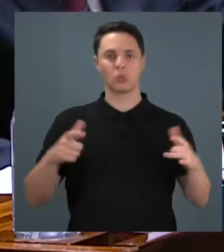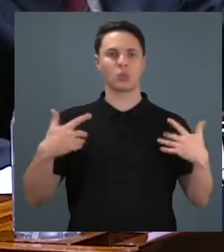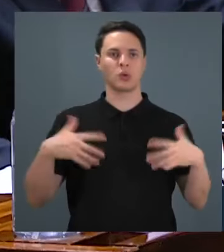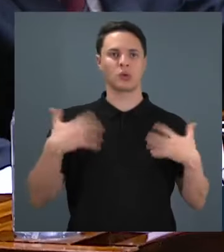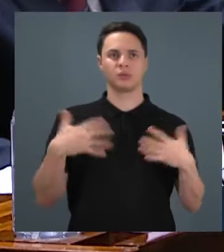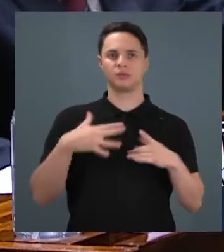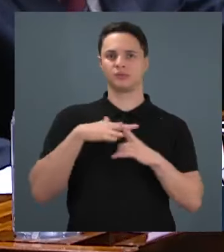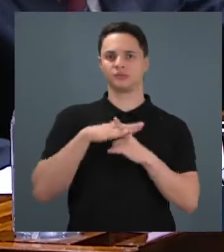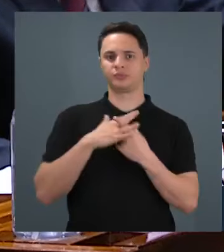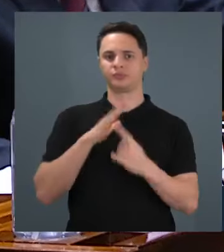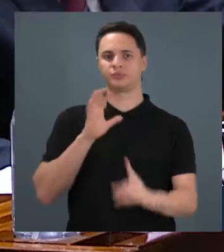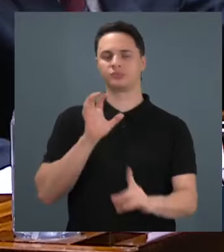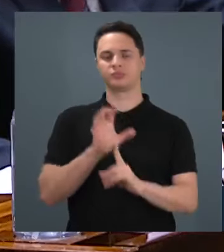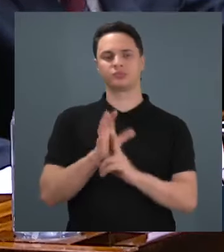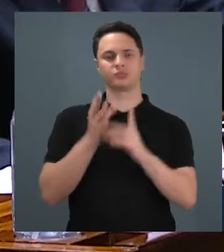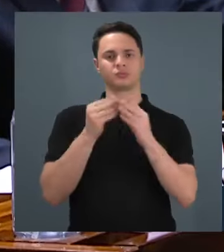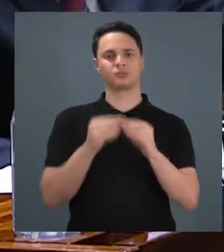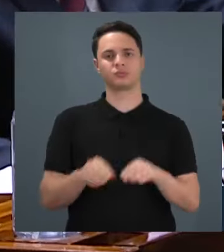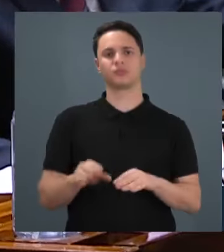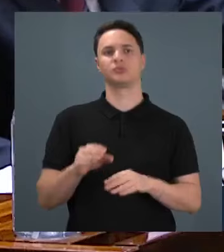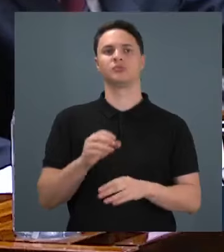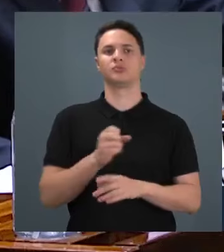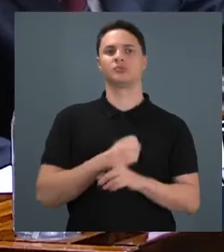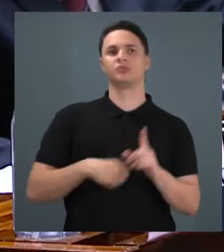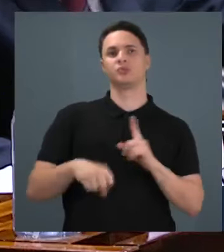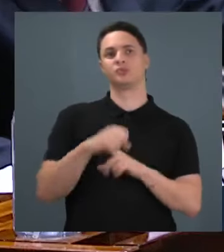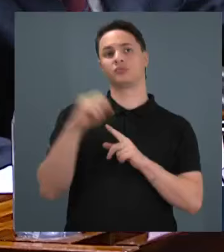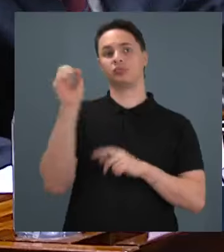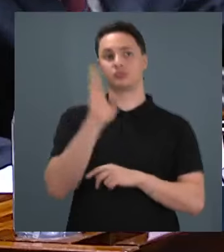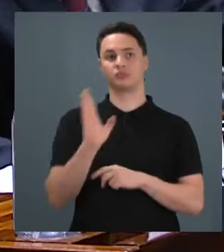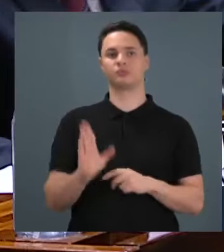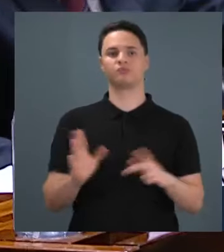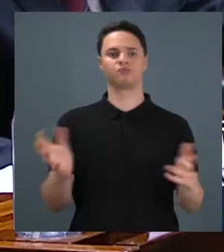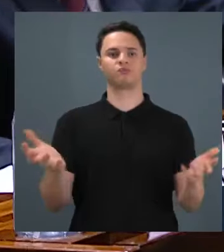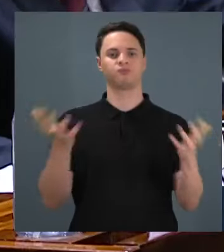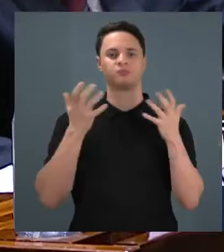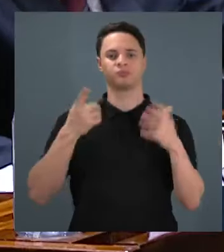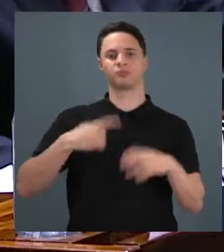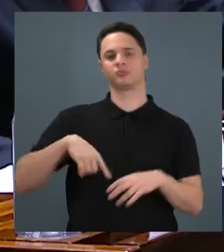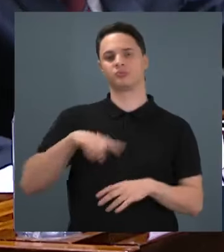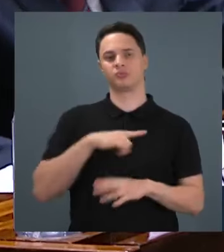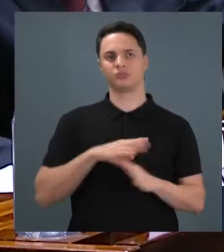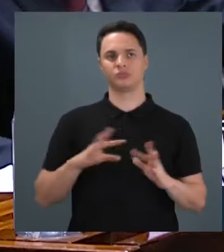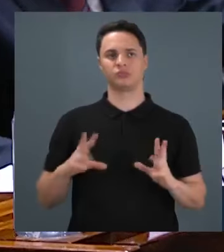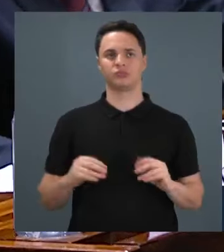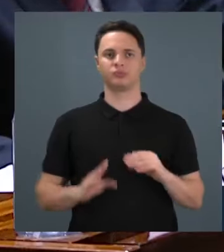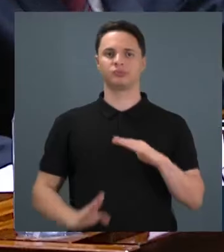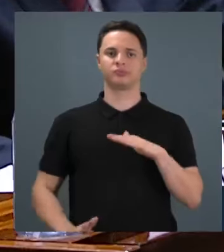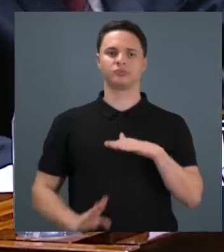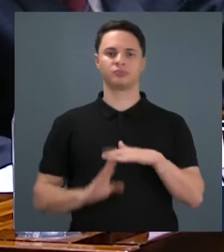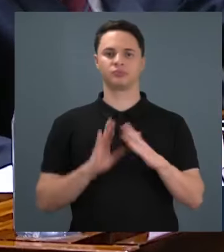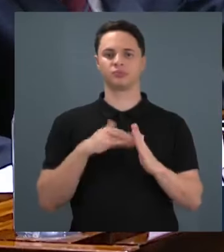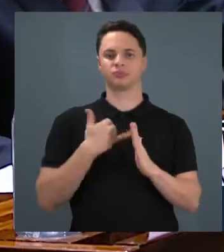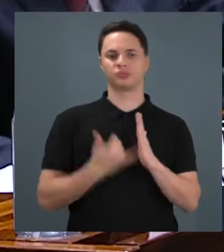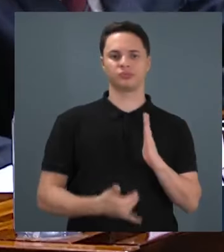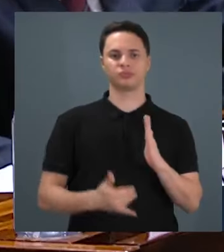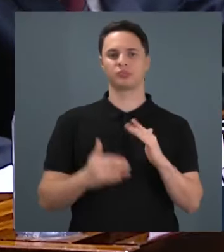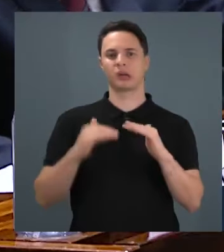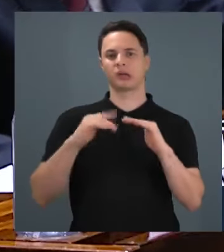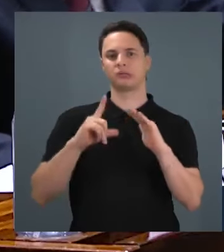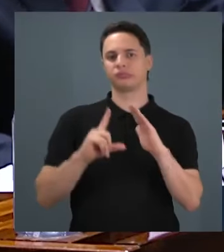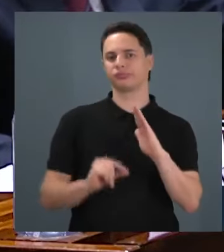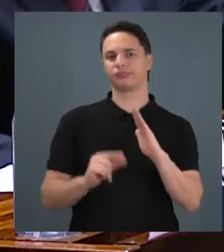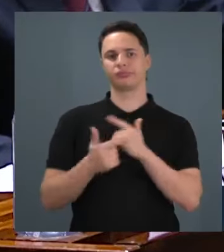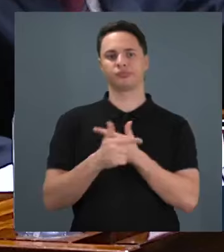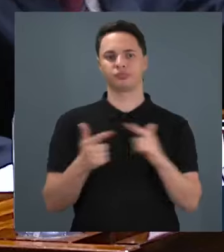causado à sociedade brasileira, que é repartido por todos nós. E isso impede que essa taxa de juros caia. E quando a taxa de juros